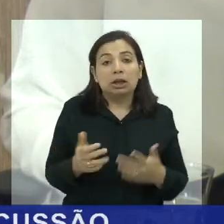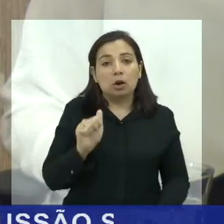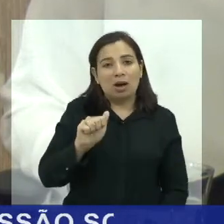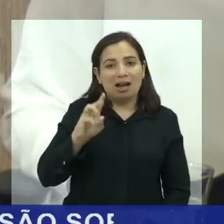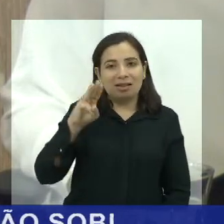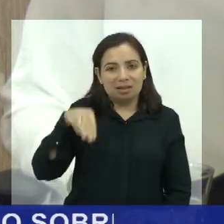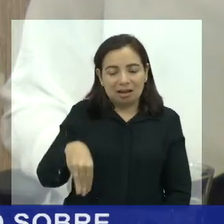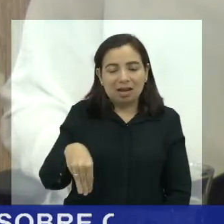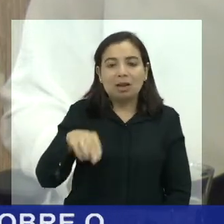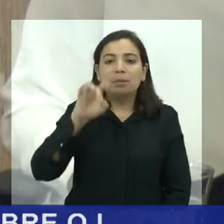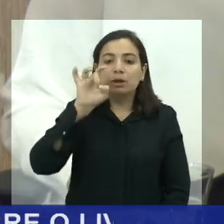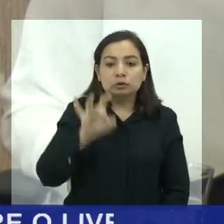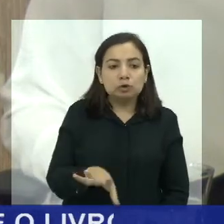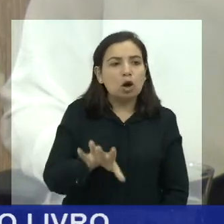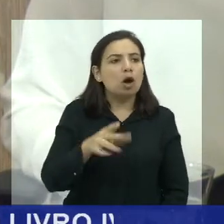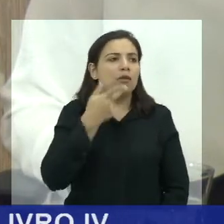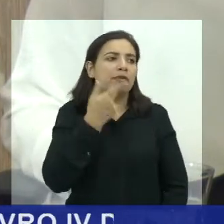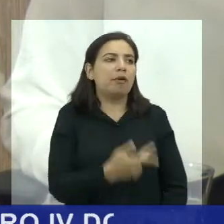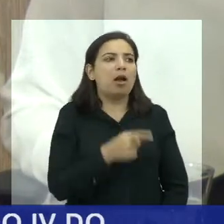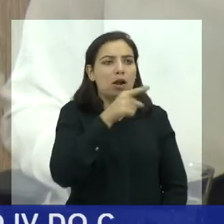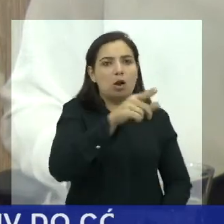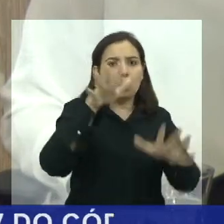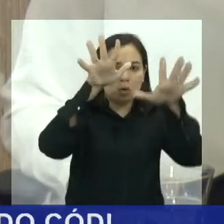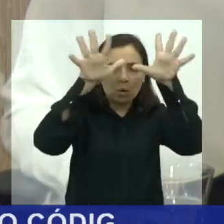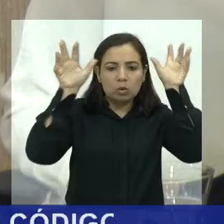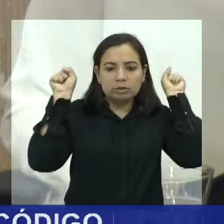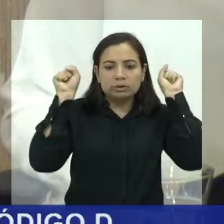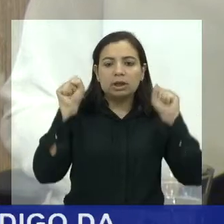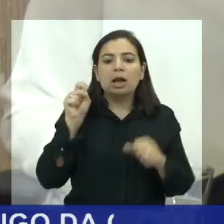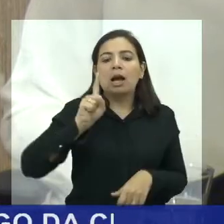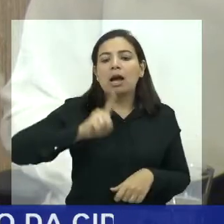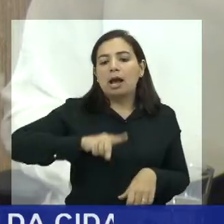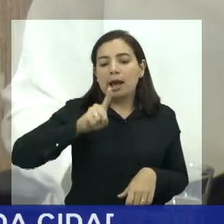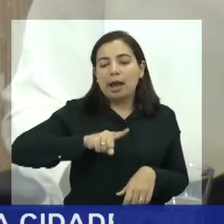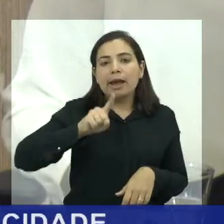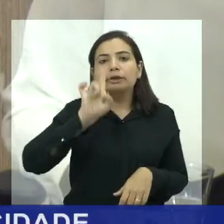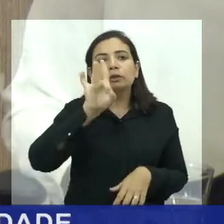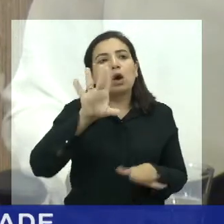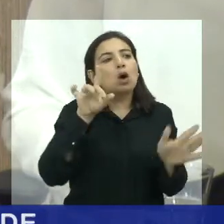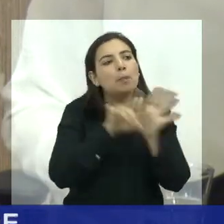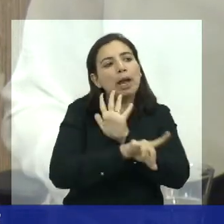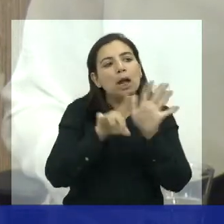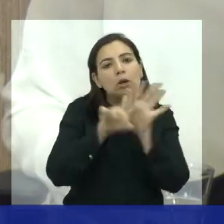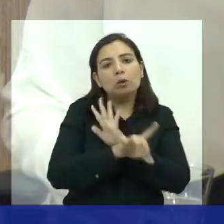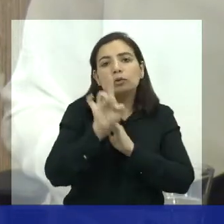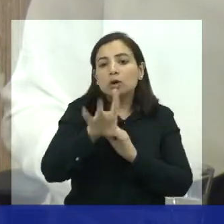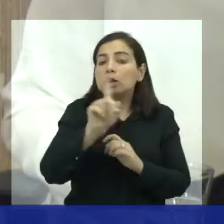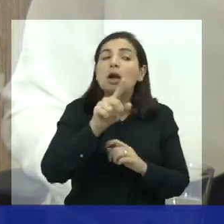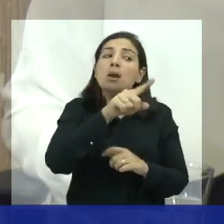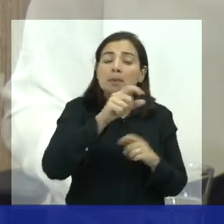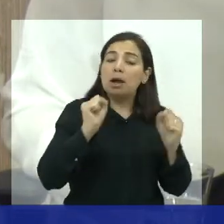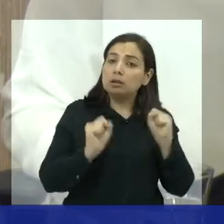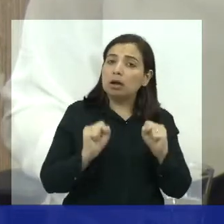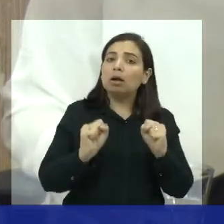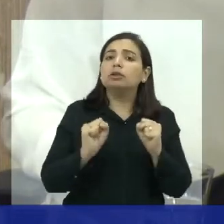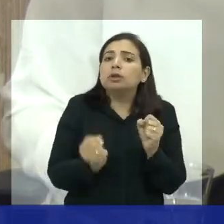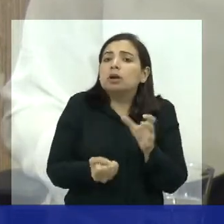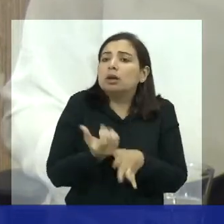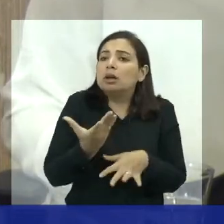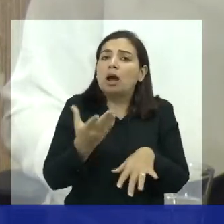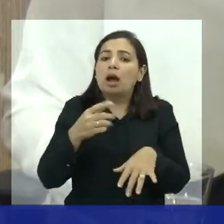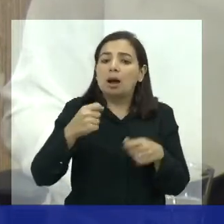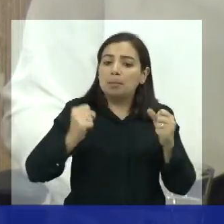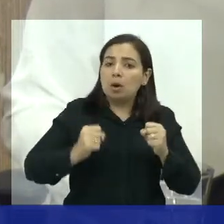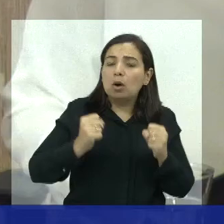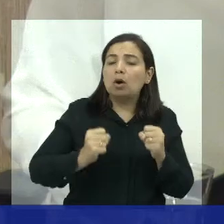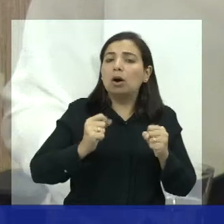não trate os conselhos com cunho eminentemente consultivo, mas sim deliberativo. E aí eu já